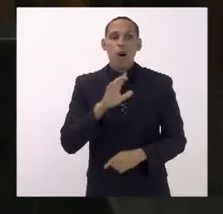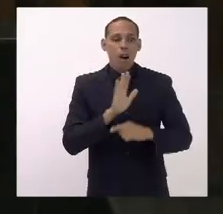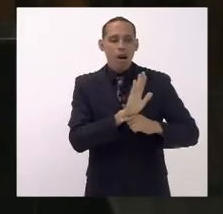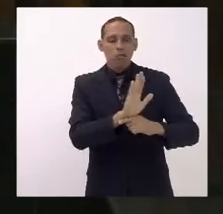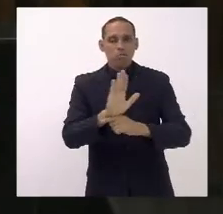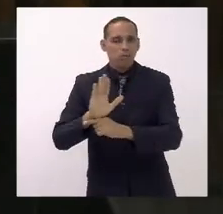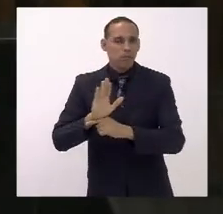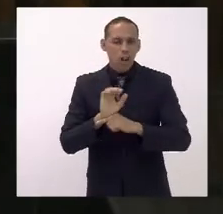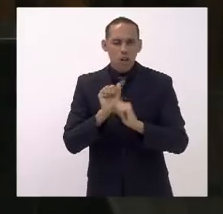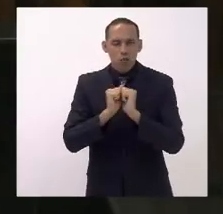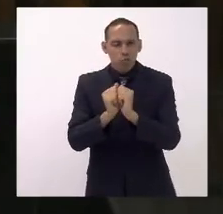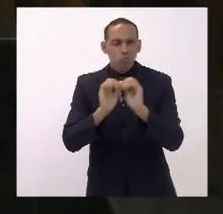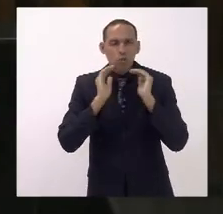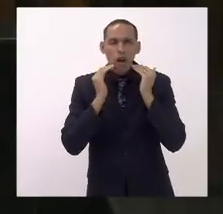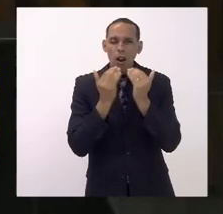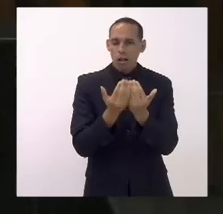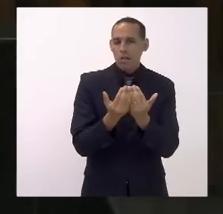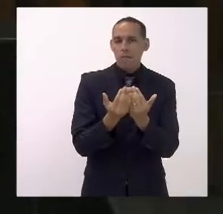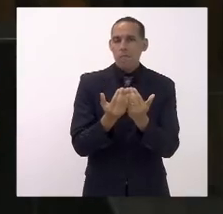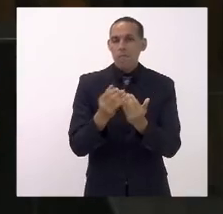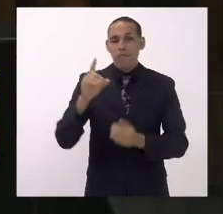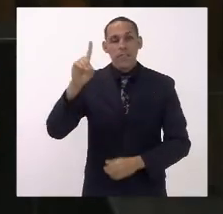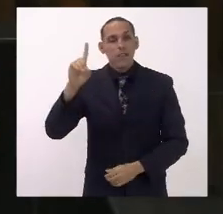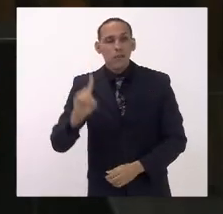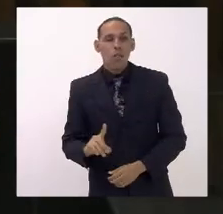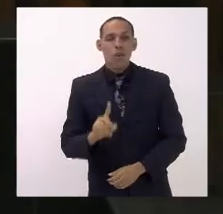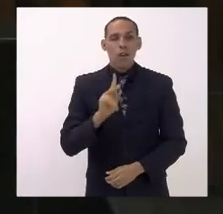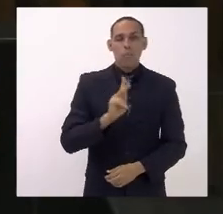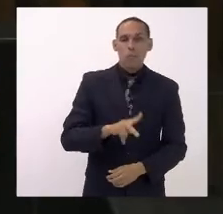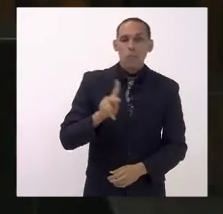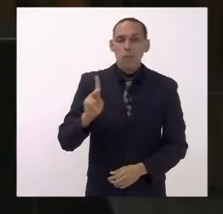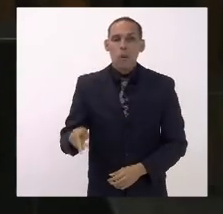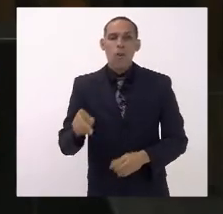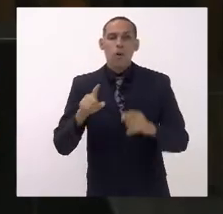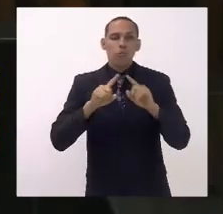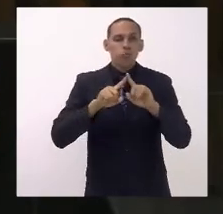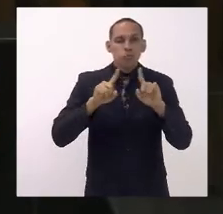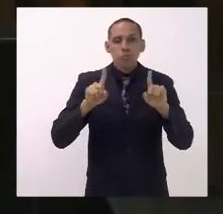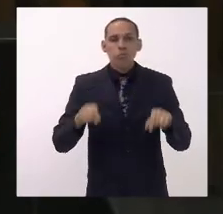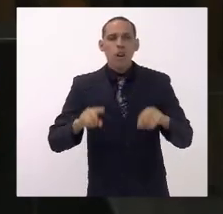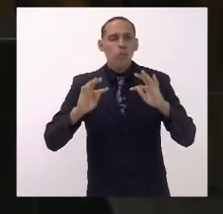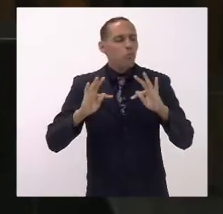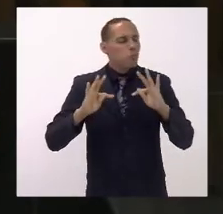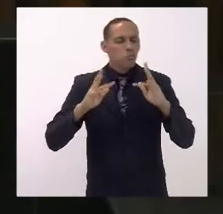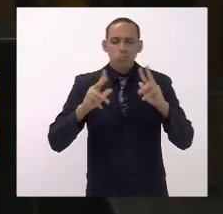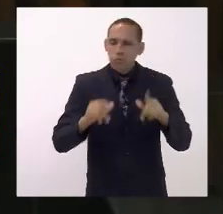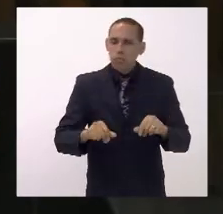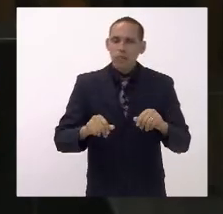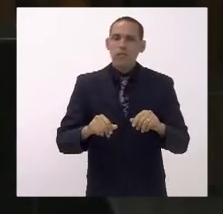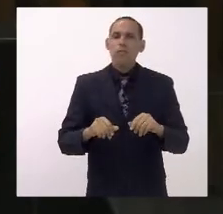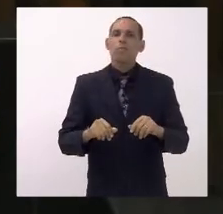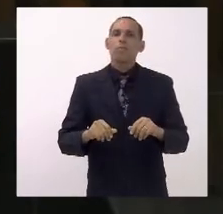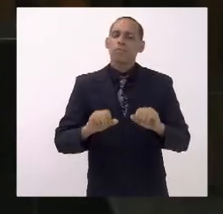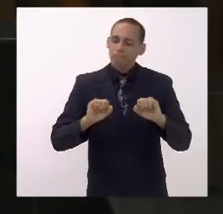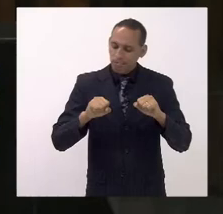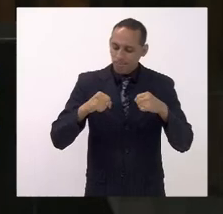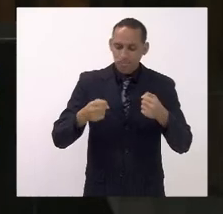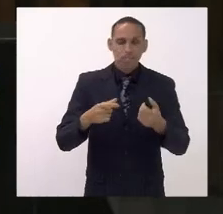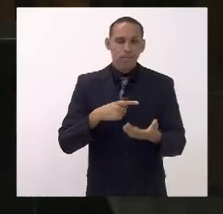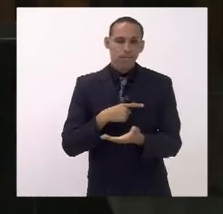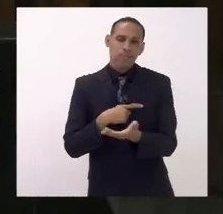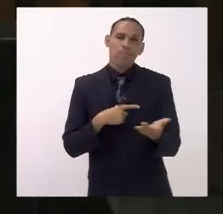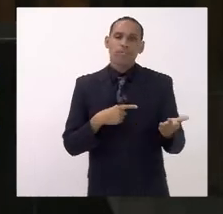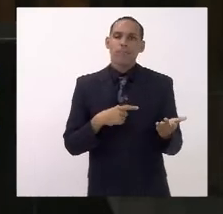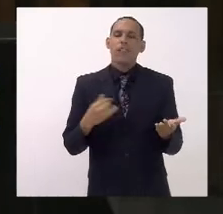trabalho junto às comunidades. Os diretores, os professores, os funcionários todos estão lá se esmerando. É fundamental